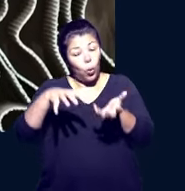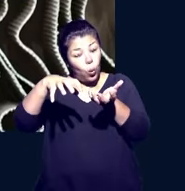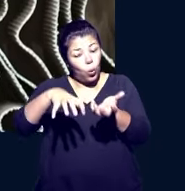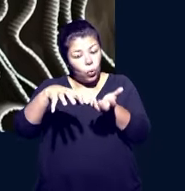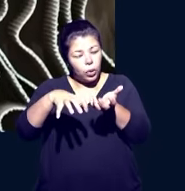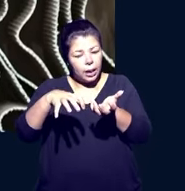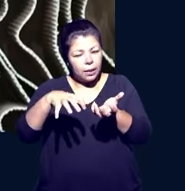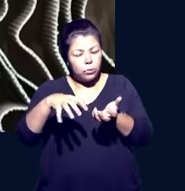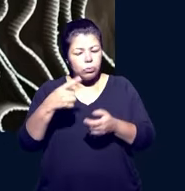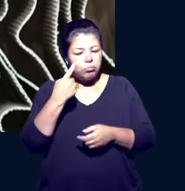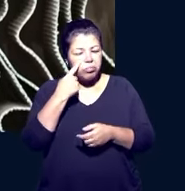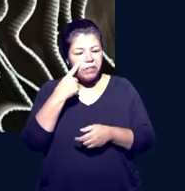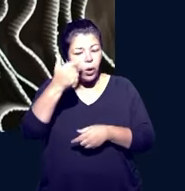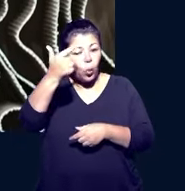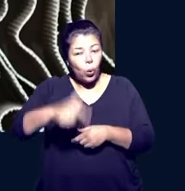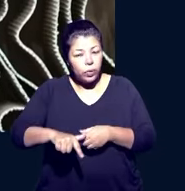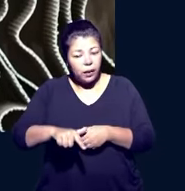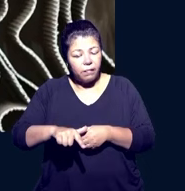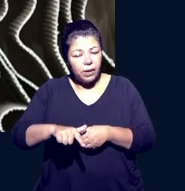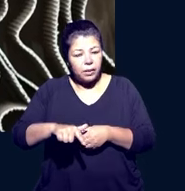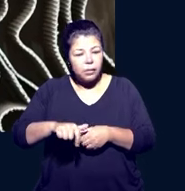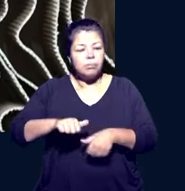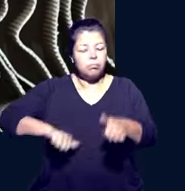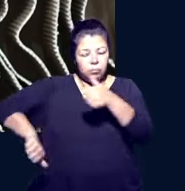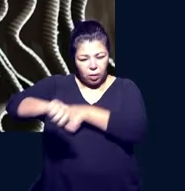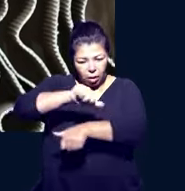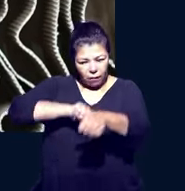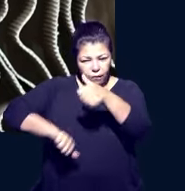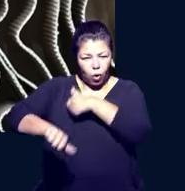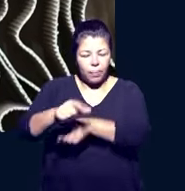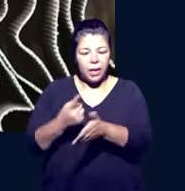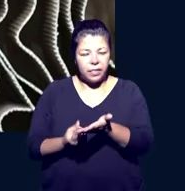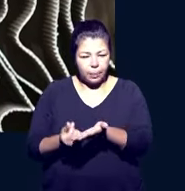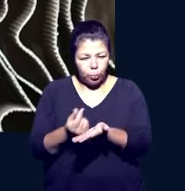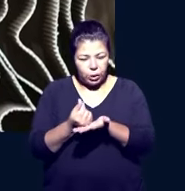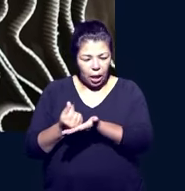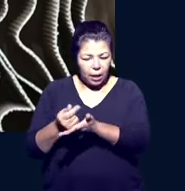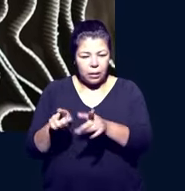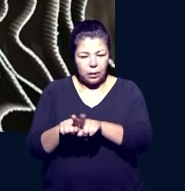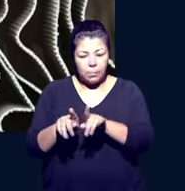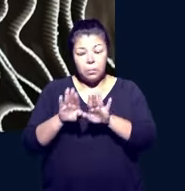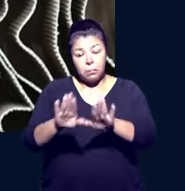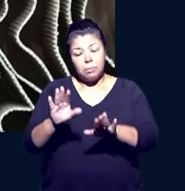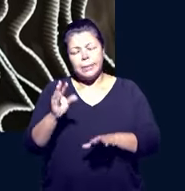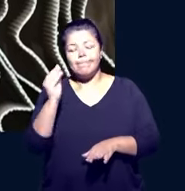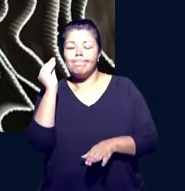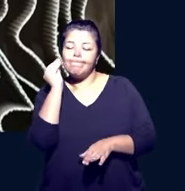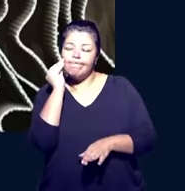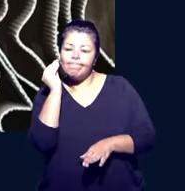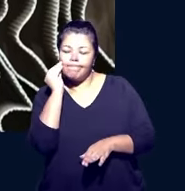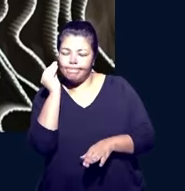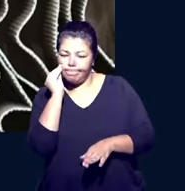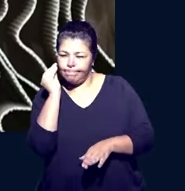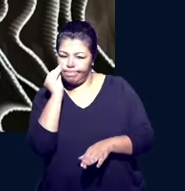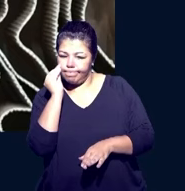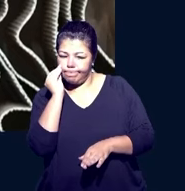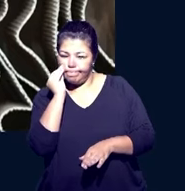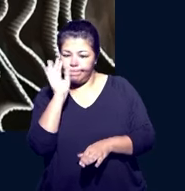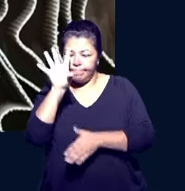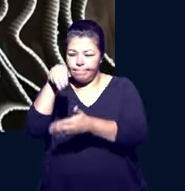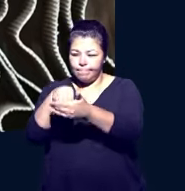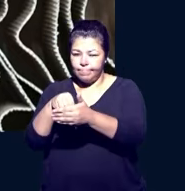a reforma tributária eh há no Supremo tentativas de se de se